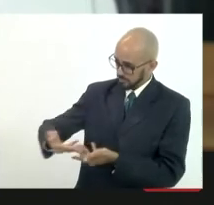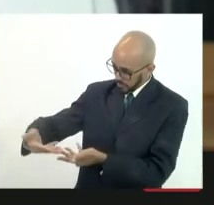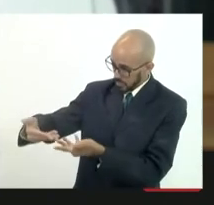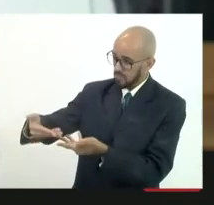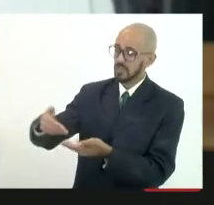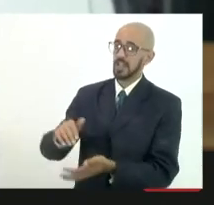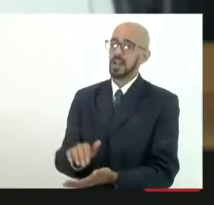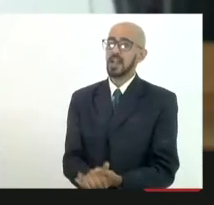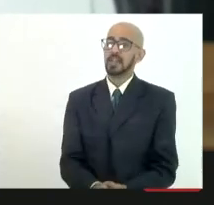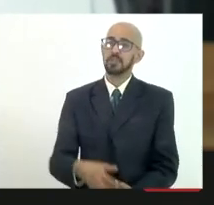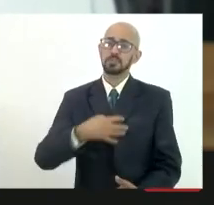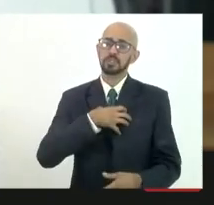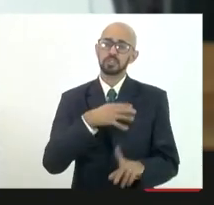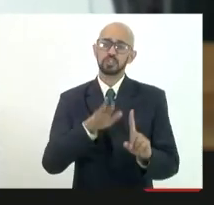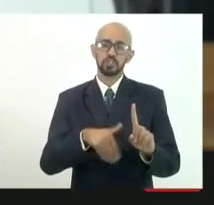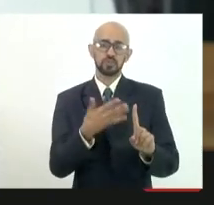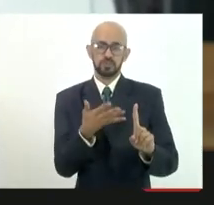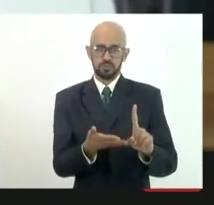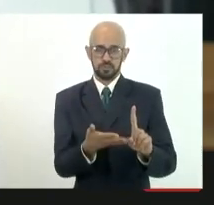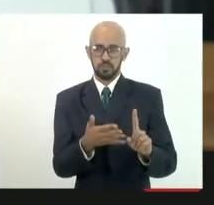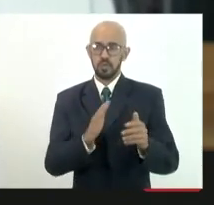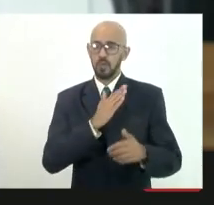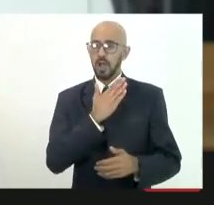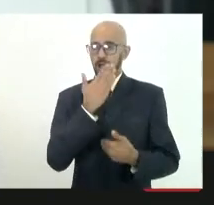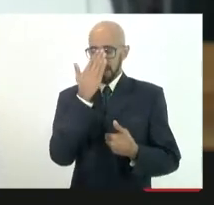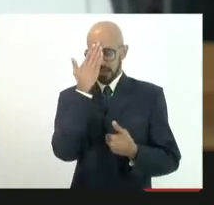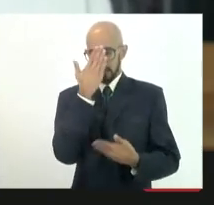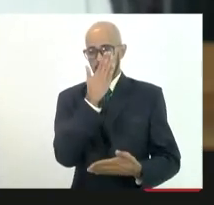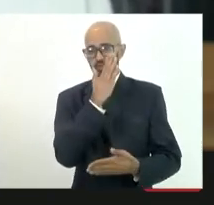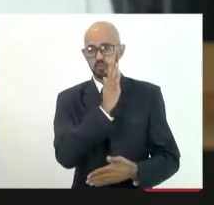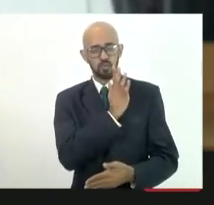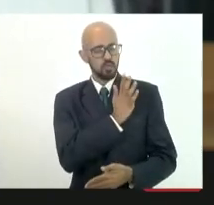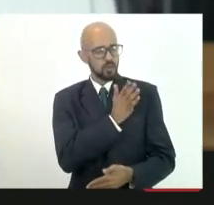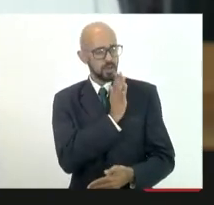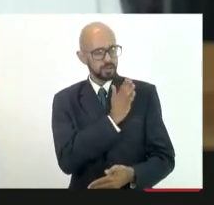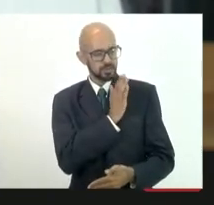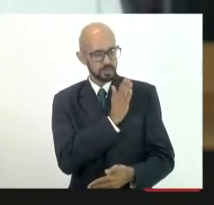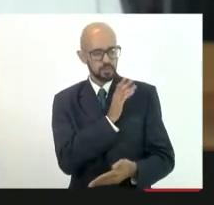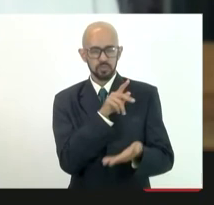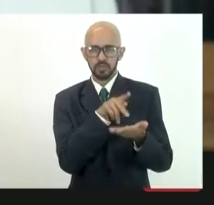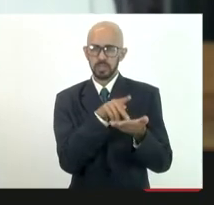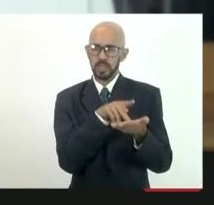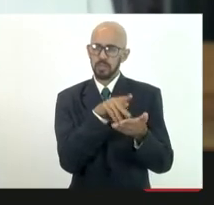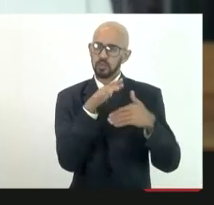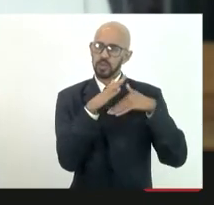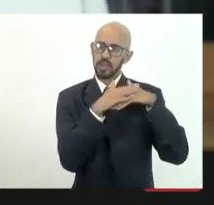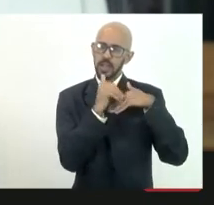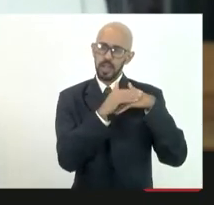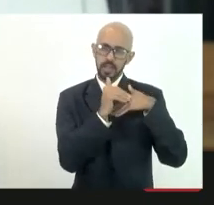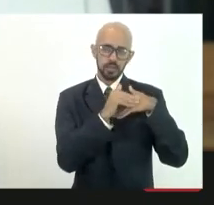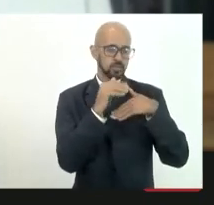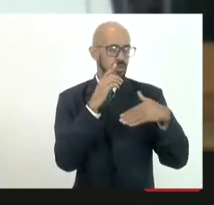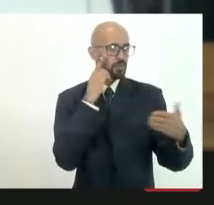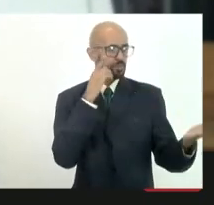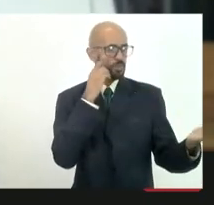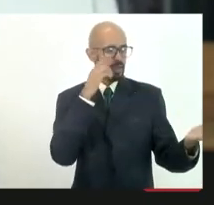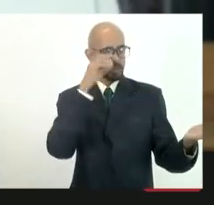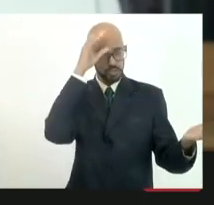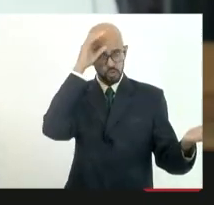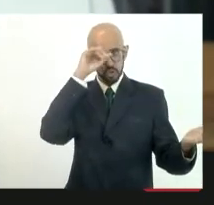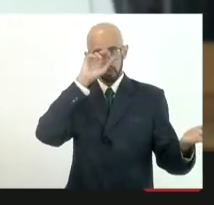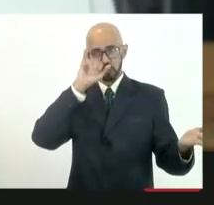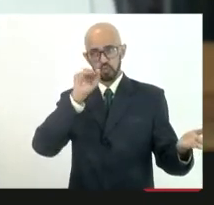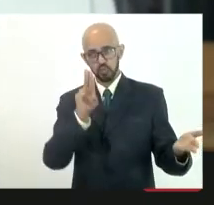lisonjeado. Agradeço de coração o carinho da deputada Tia Jô, pessoa